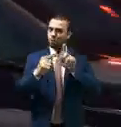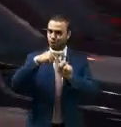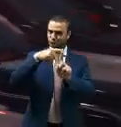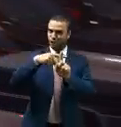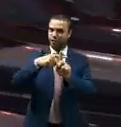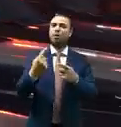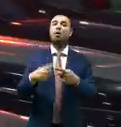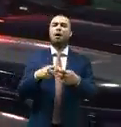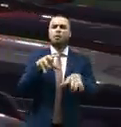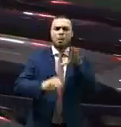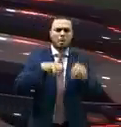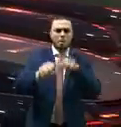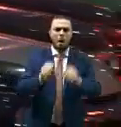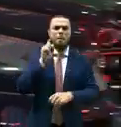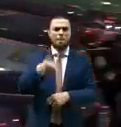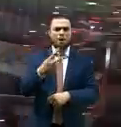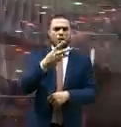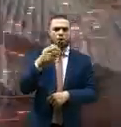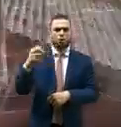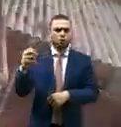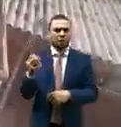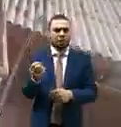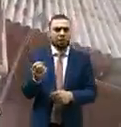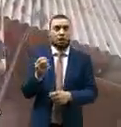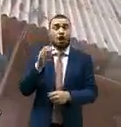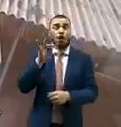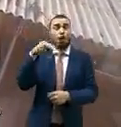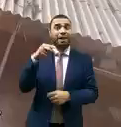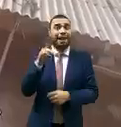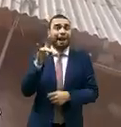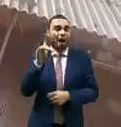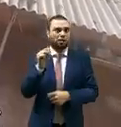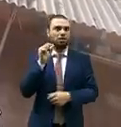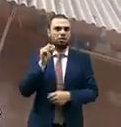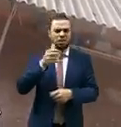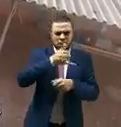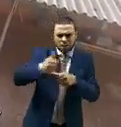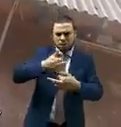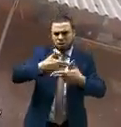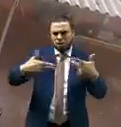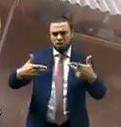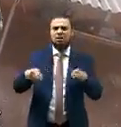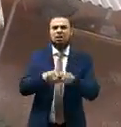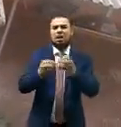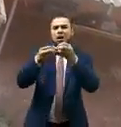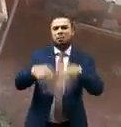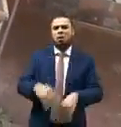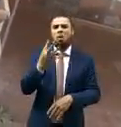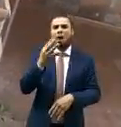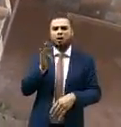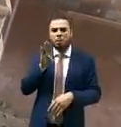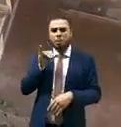A apreensão de mais de 1.200 toneladas de drogas e um prejuízo de mais de 4 bilhões e meio ao